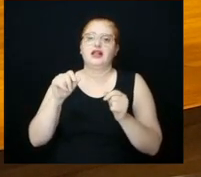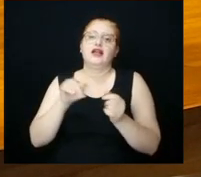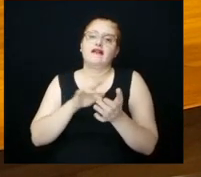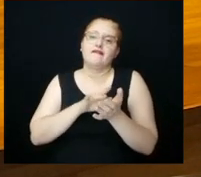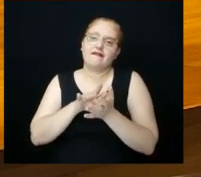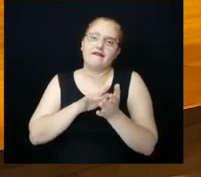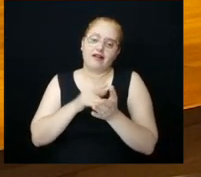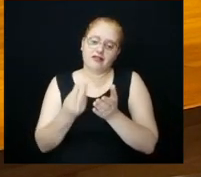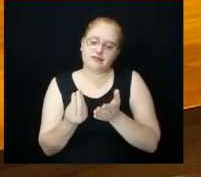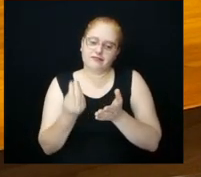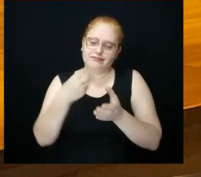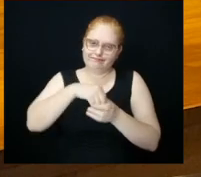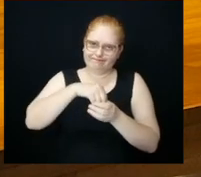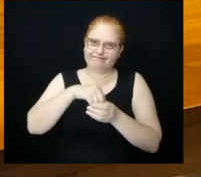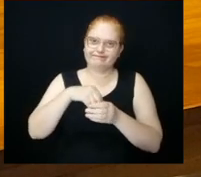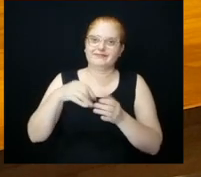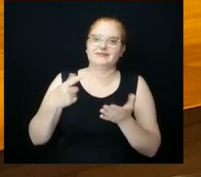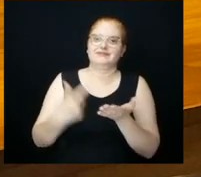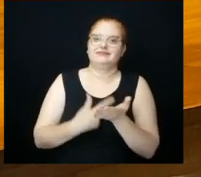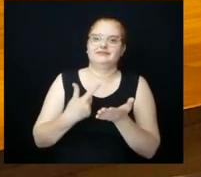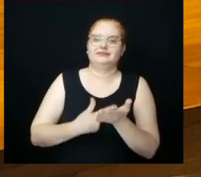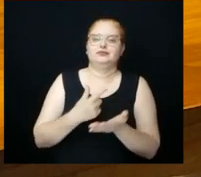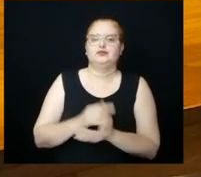ali. E,